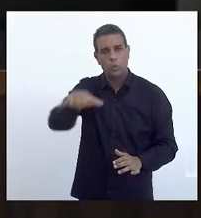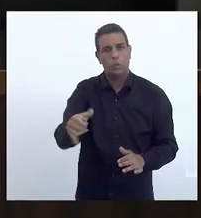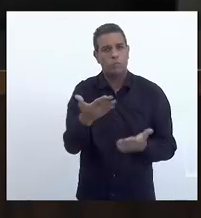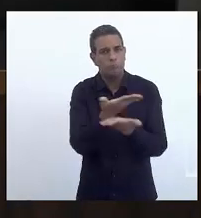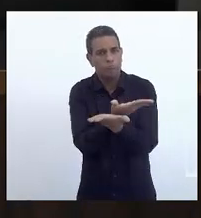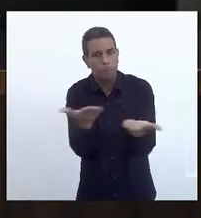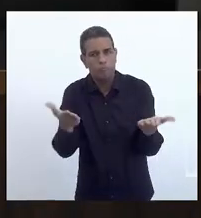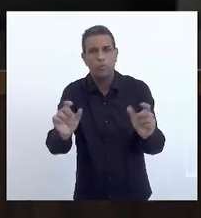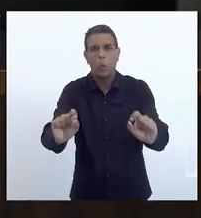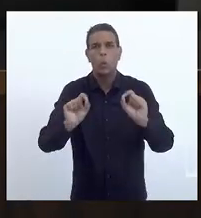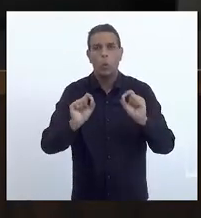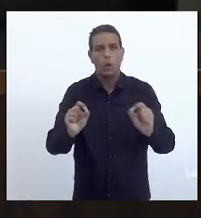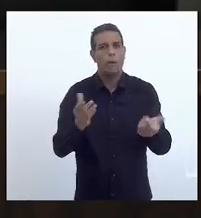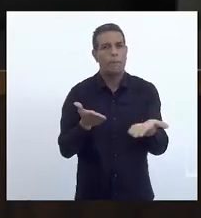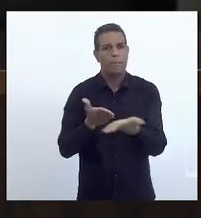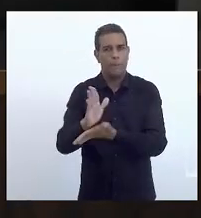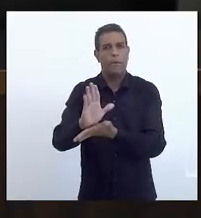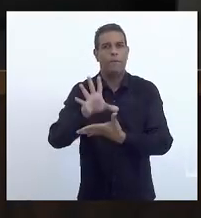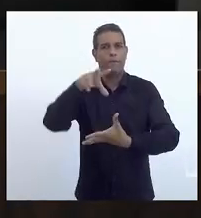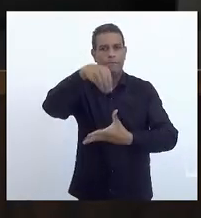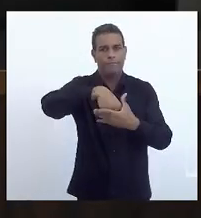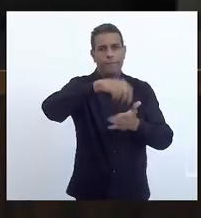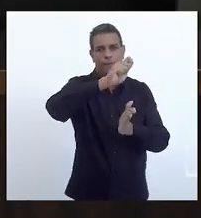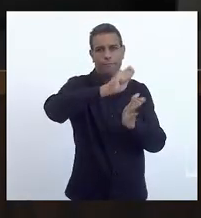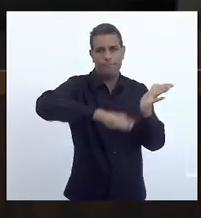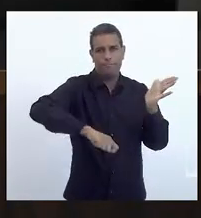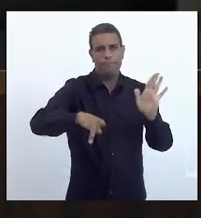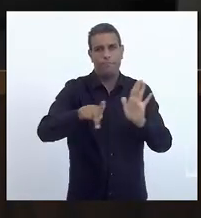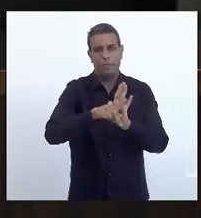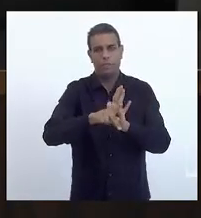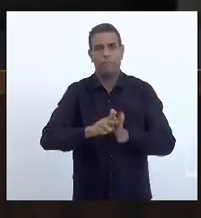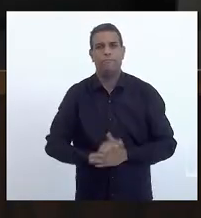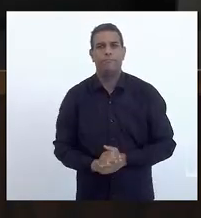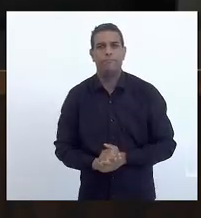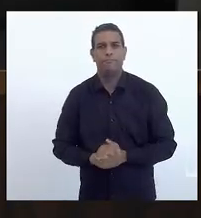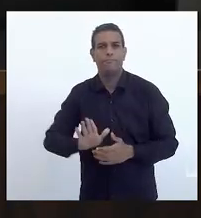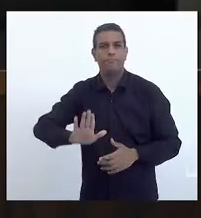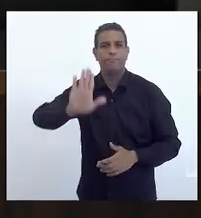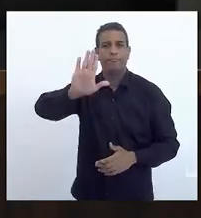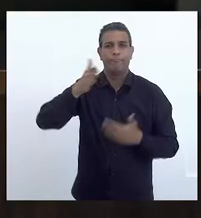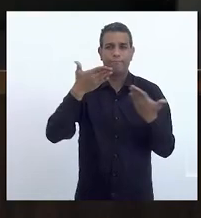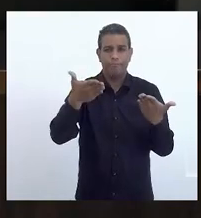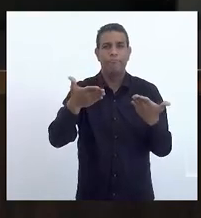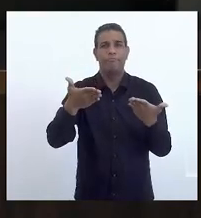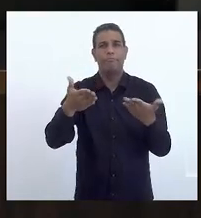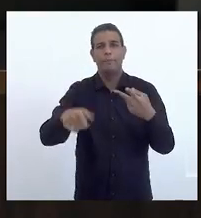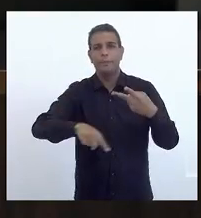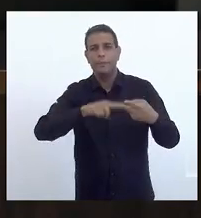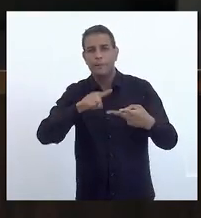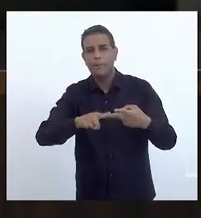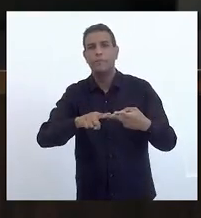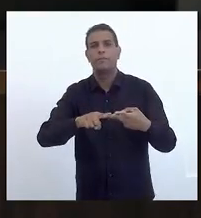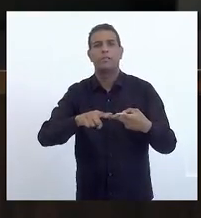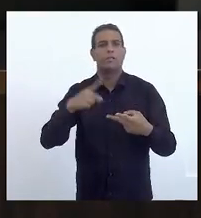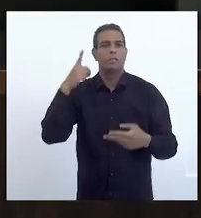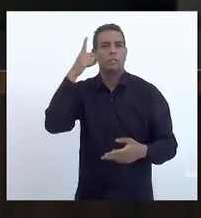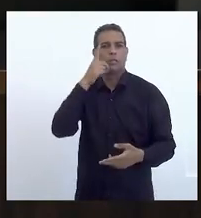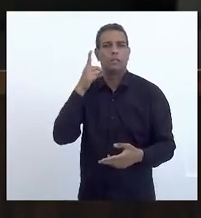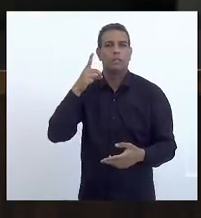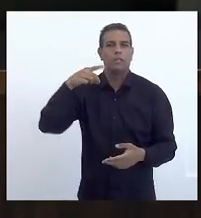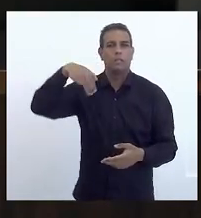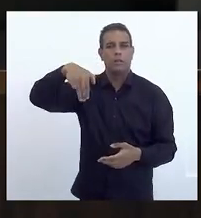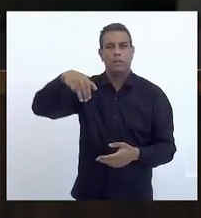que aprovam, permaneça como estão, aprovado, vai autógrafo. Declaração final e depois tem uma pela ordem da deputada